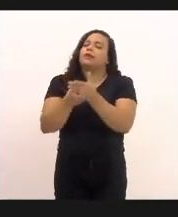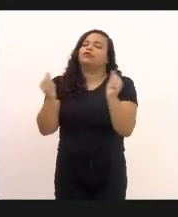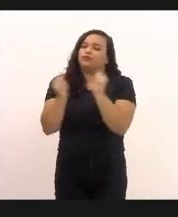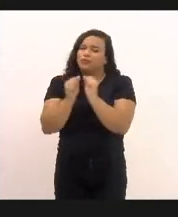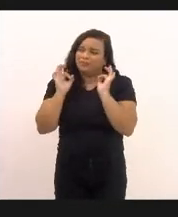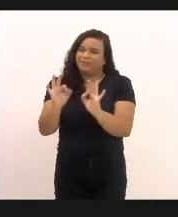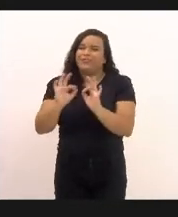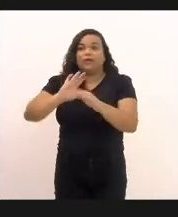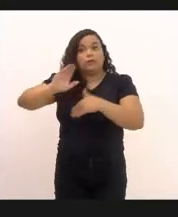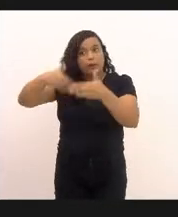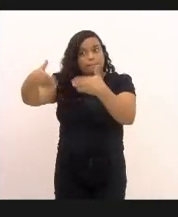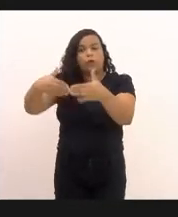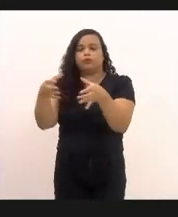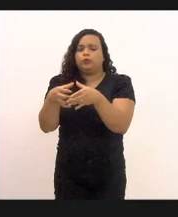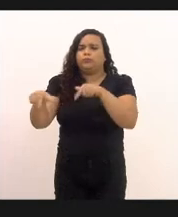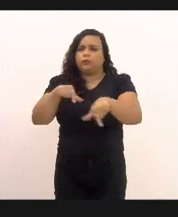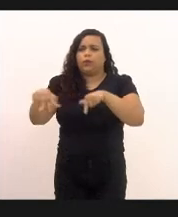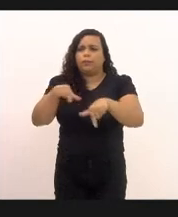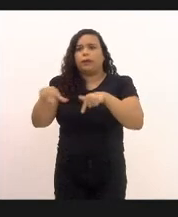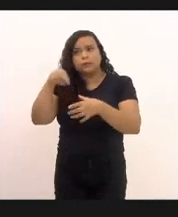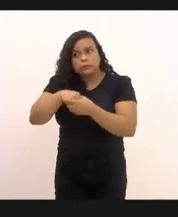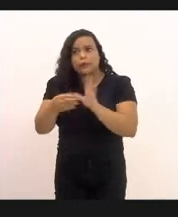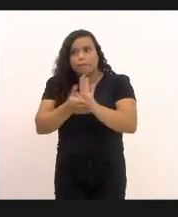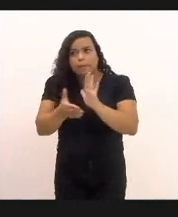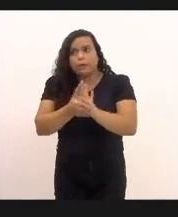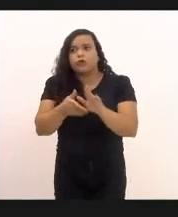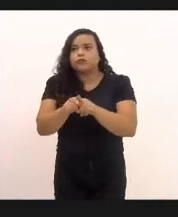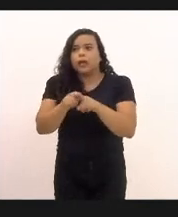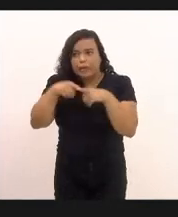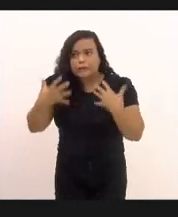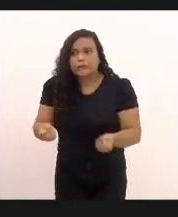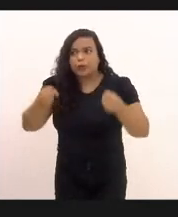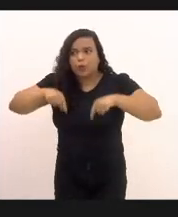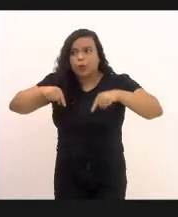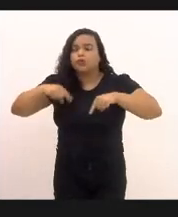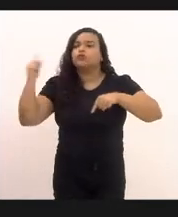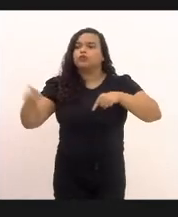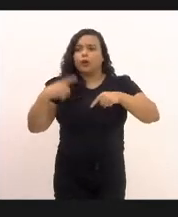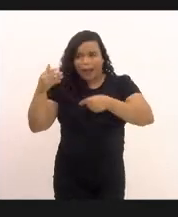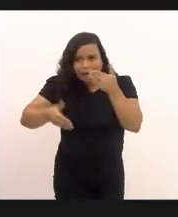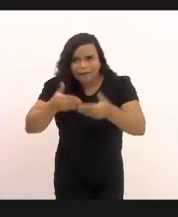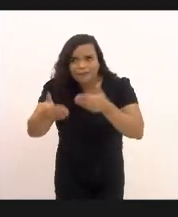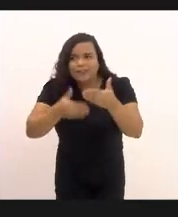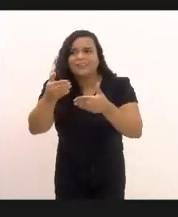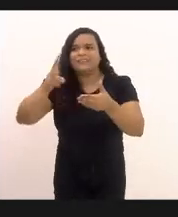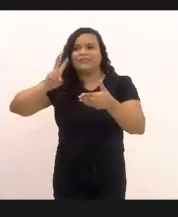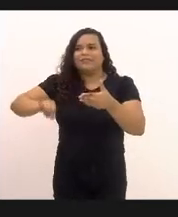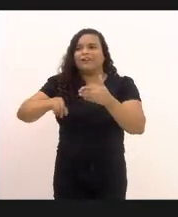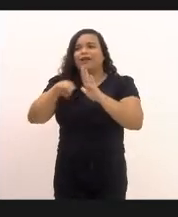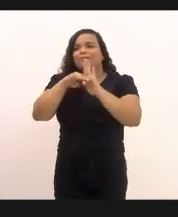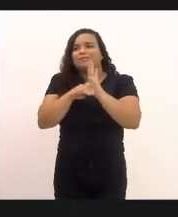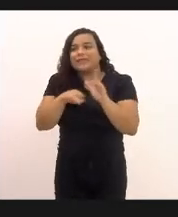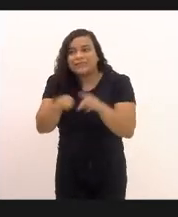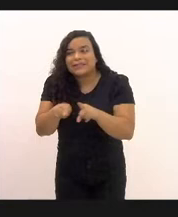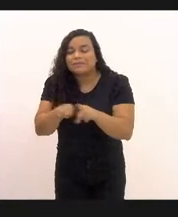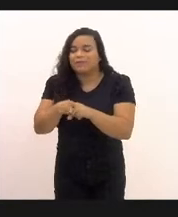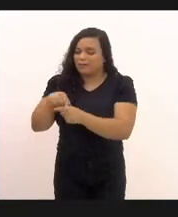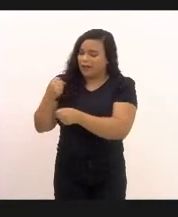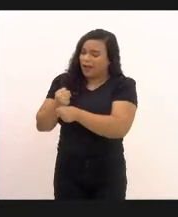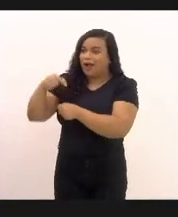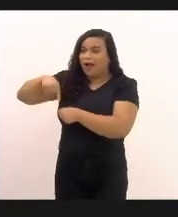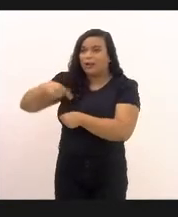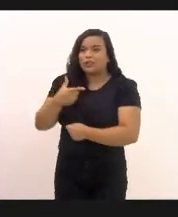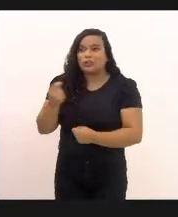depois, dentro desse grupo de trabalho proposto e aceito no dia de hoje, a gente avança também nessa pauta para que o ano de